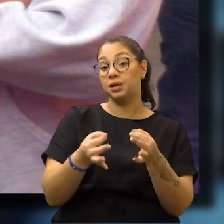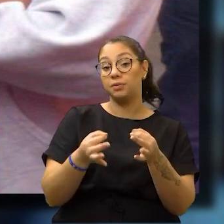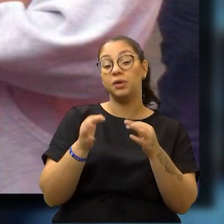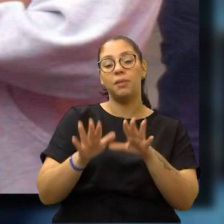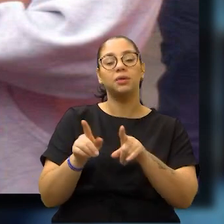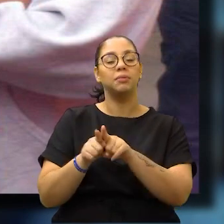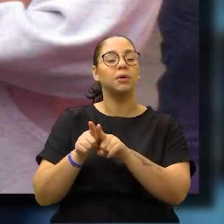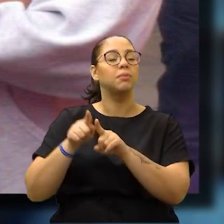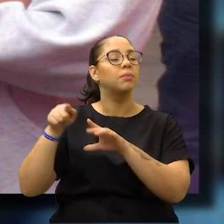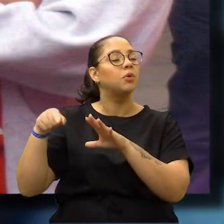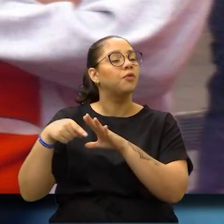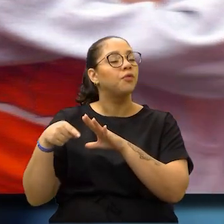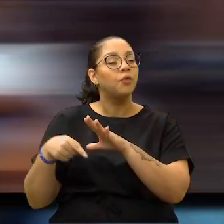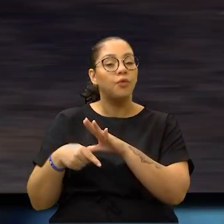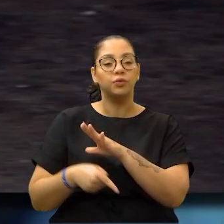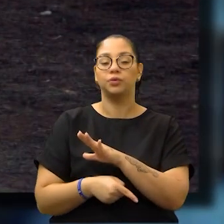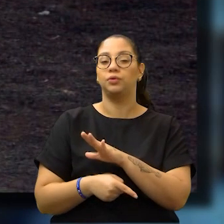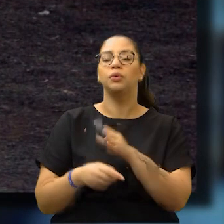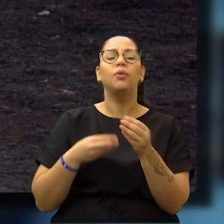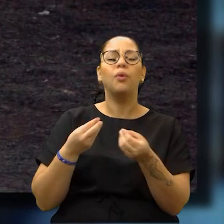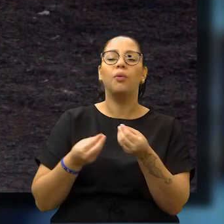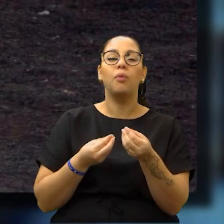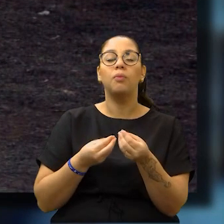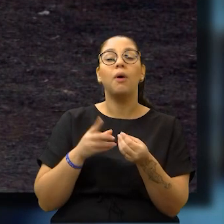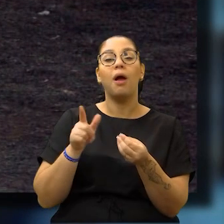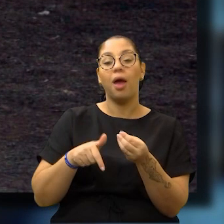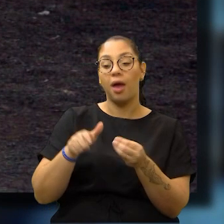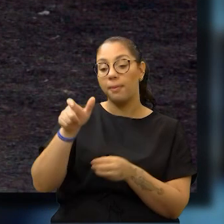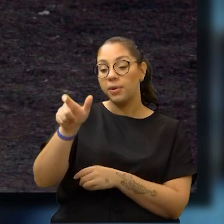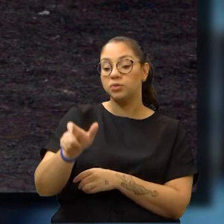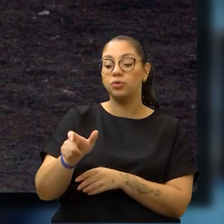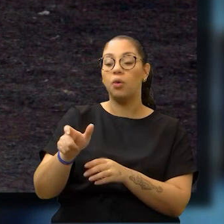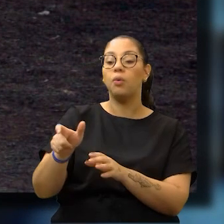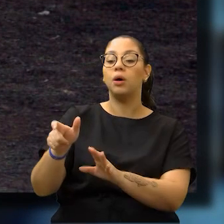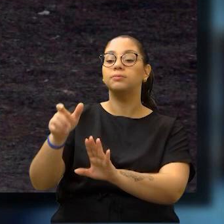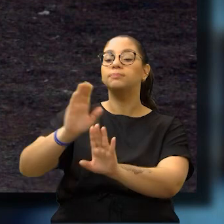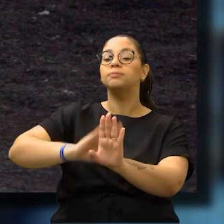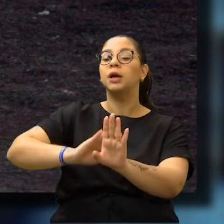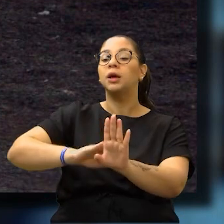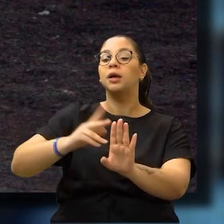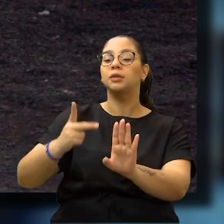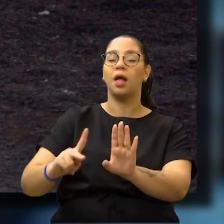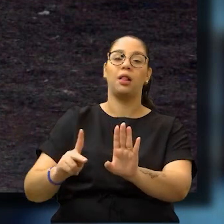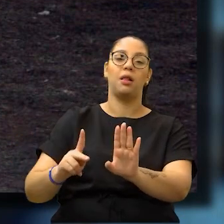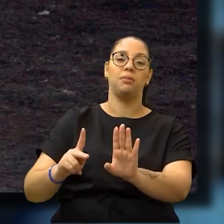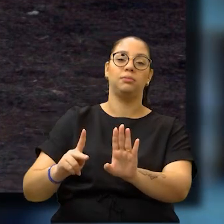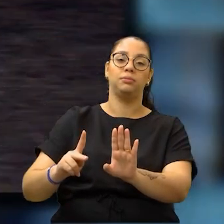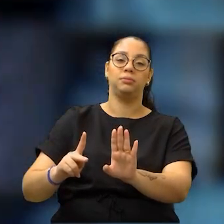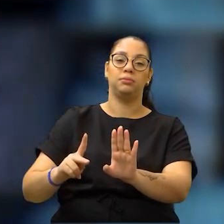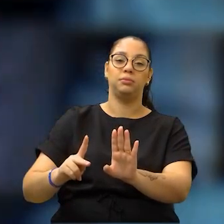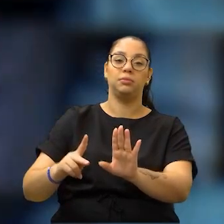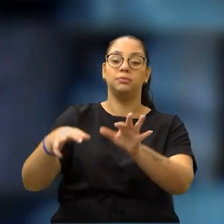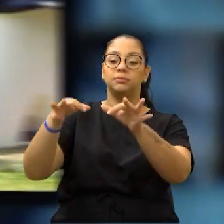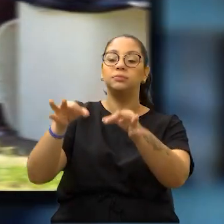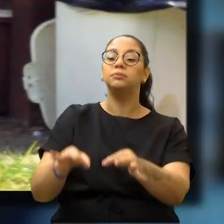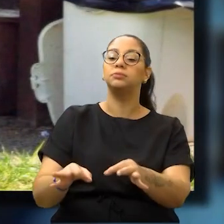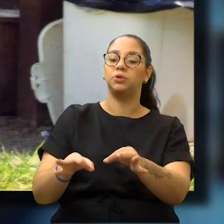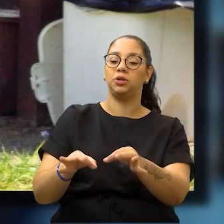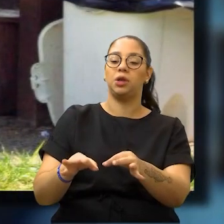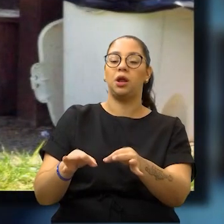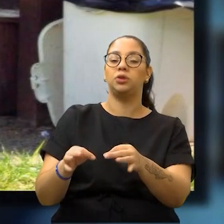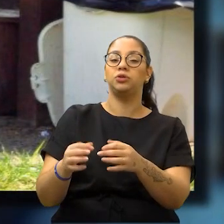mesmo tempo profundo. É você trabalhar a pessoa na sua dignidade e resgate. Ela descobrir